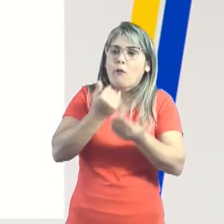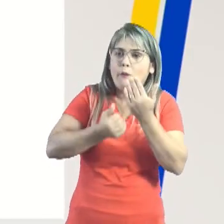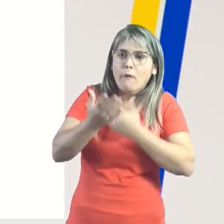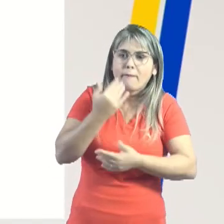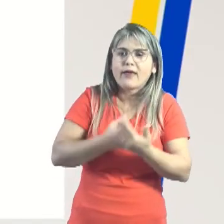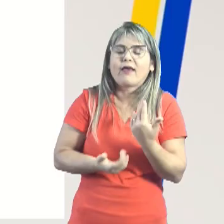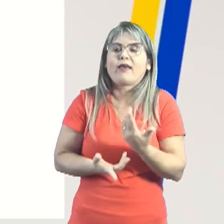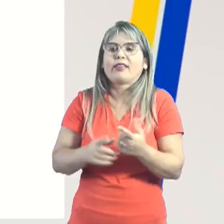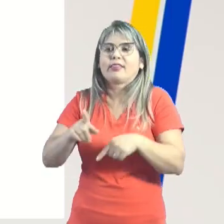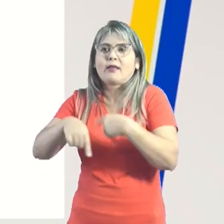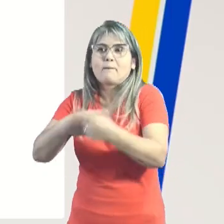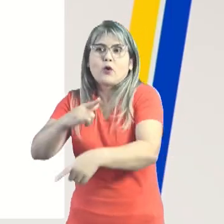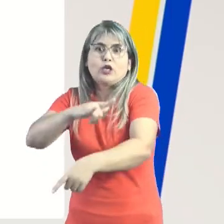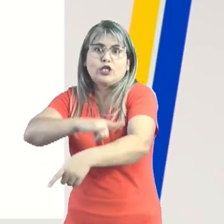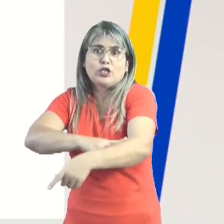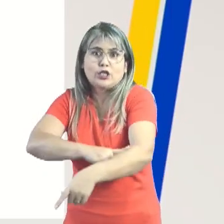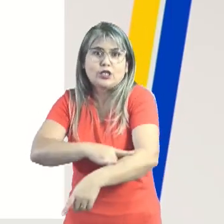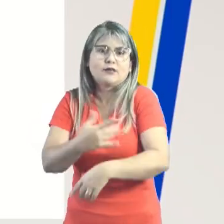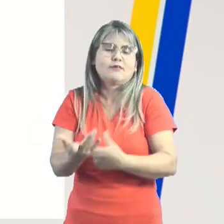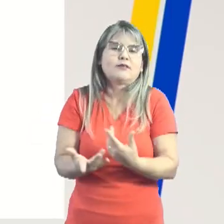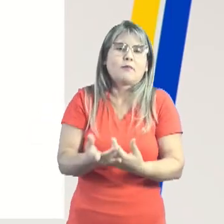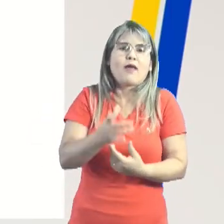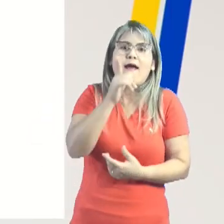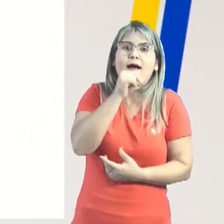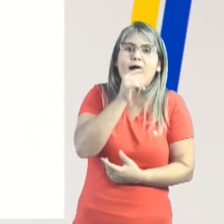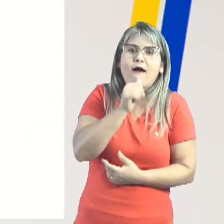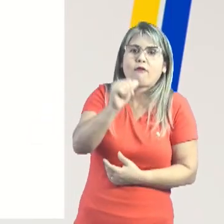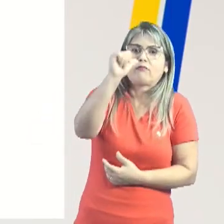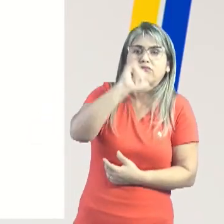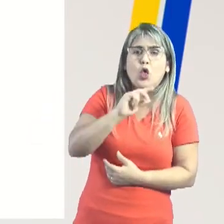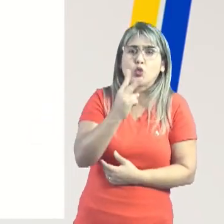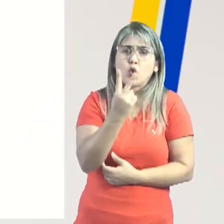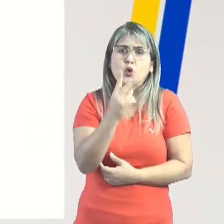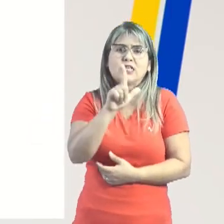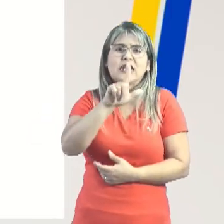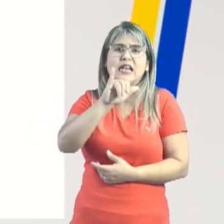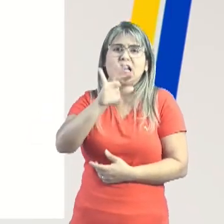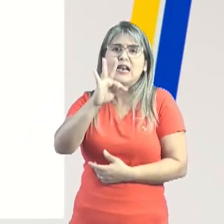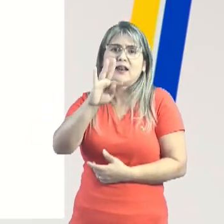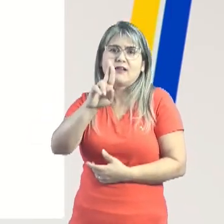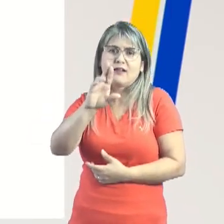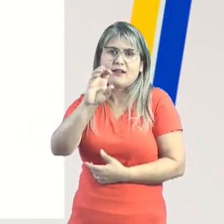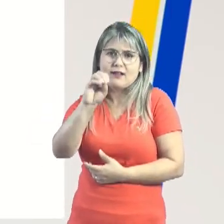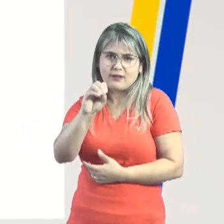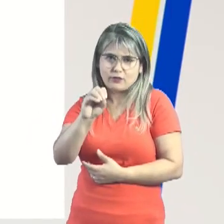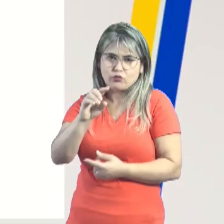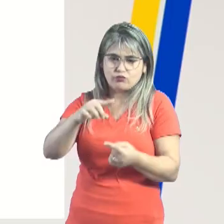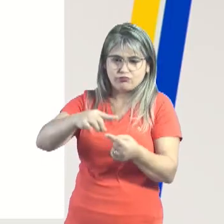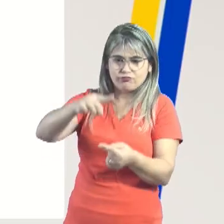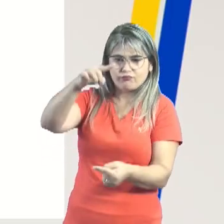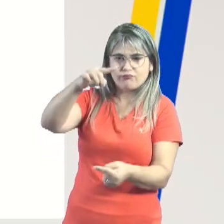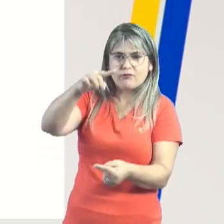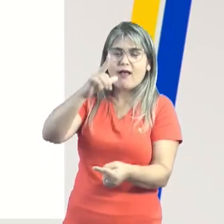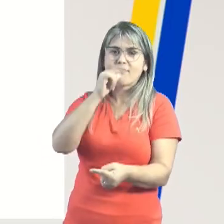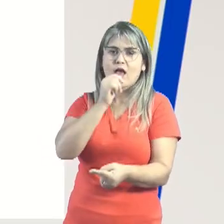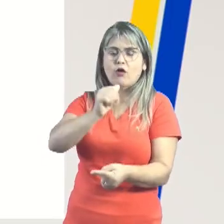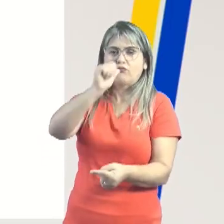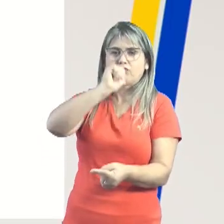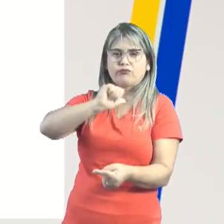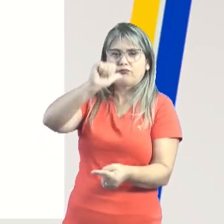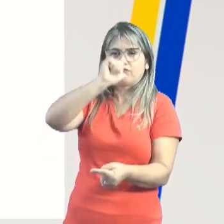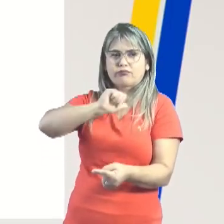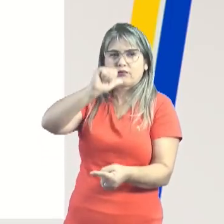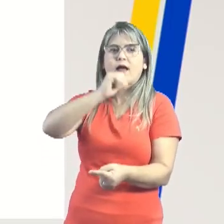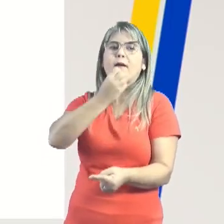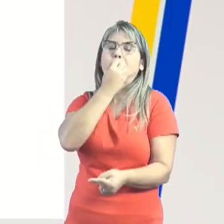litros de água por dia, isso aí é o ideal. Vamos ver aqui alguns órgãos que compõem o sistema urinário. O